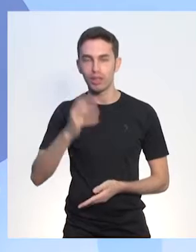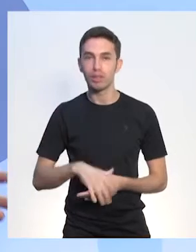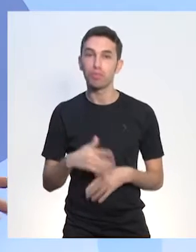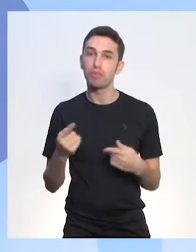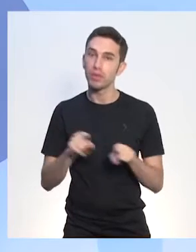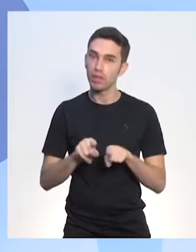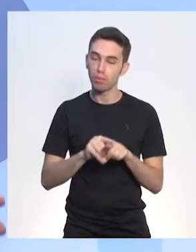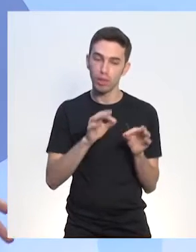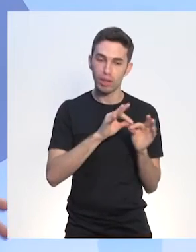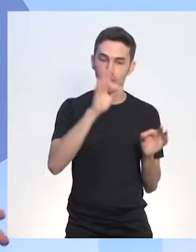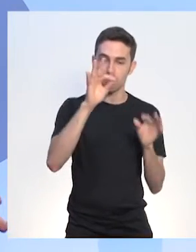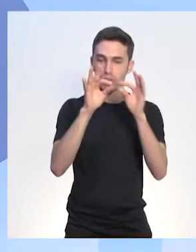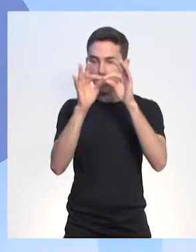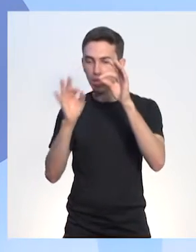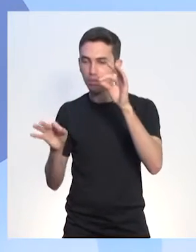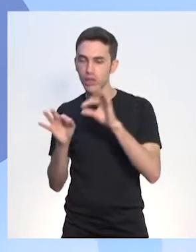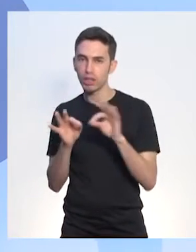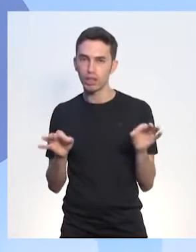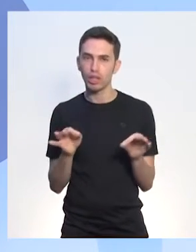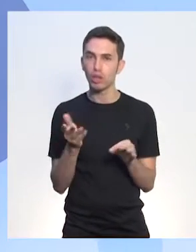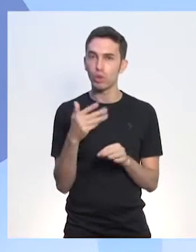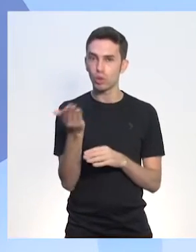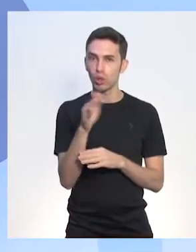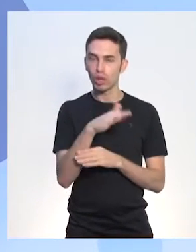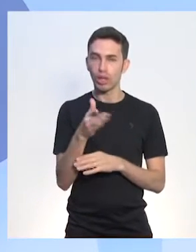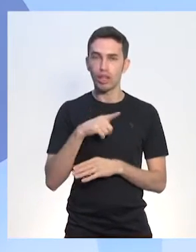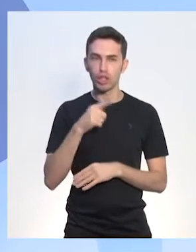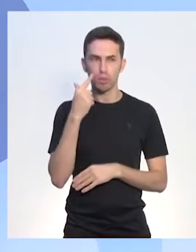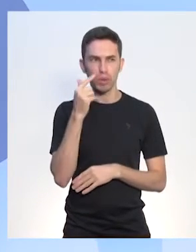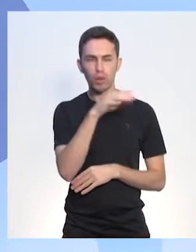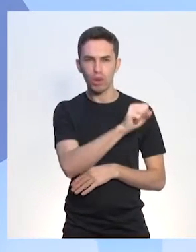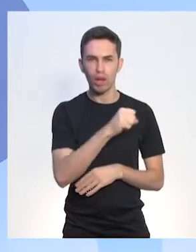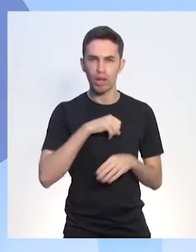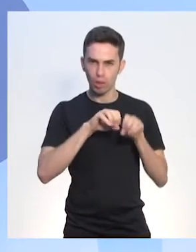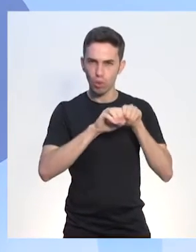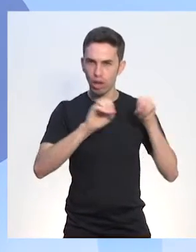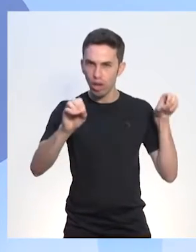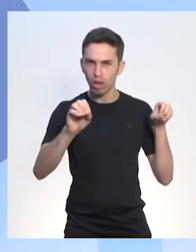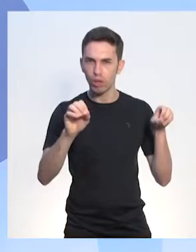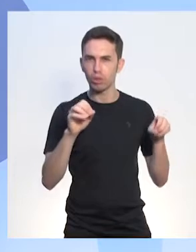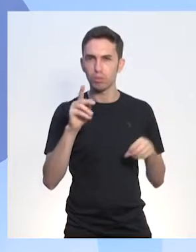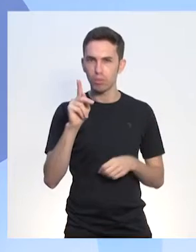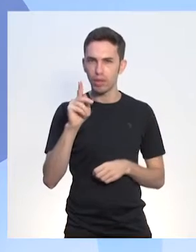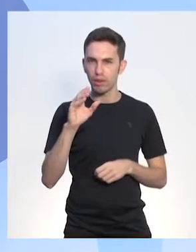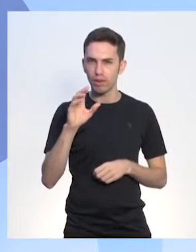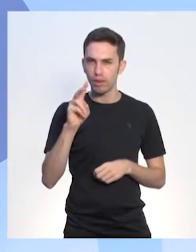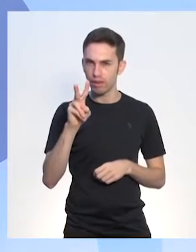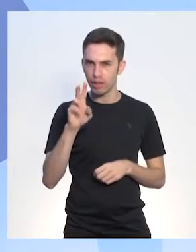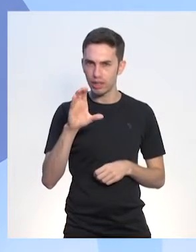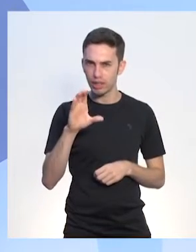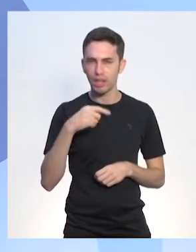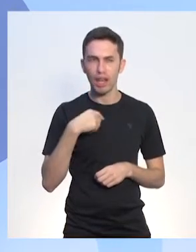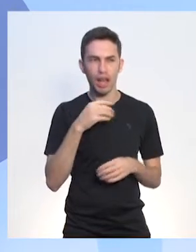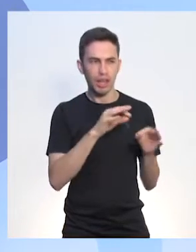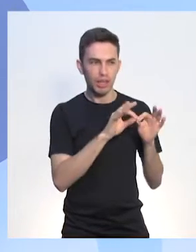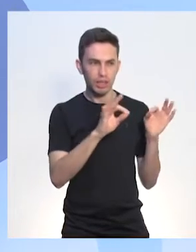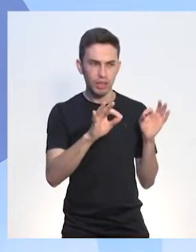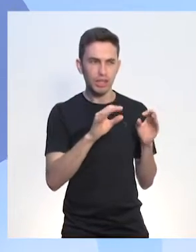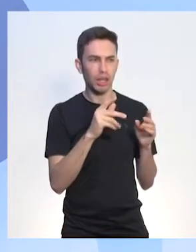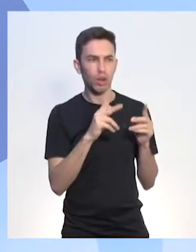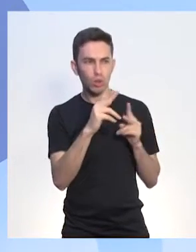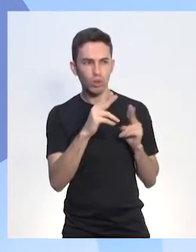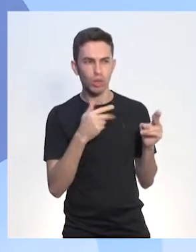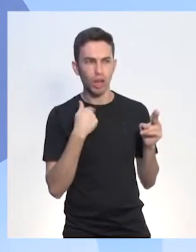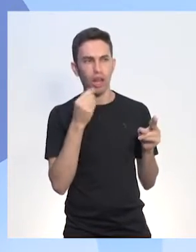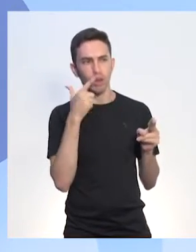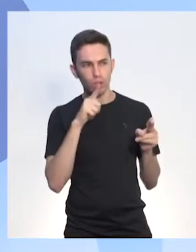lados, né? A gente pegou 3 medidas dos canos lá de PVC, acho que foi a primeira ou segunda aula, né? E a gente viu que, para uma situação, a gente